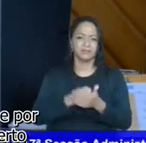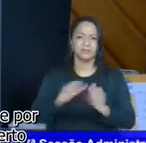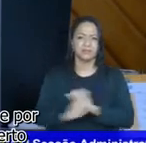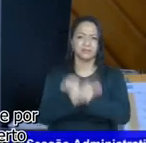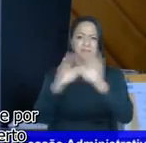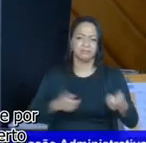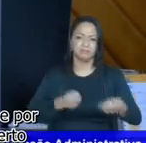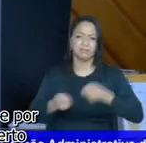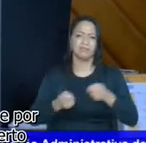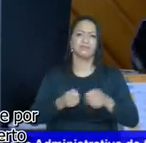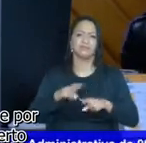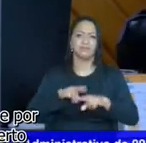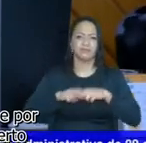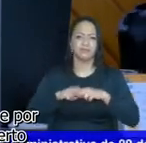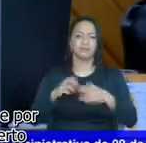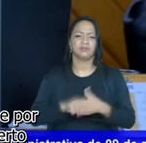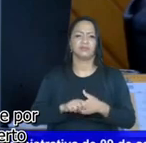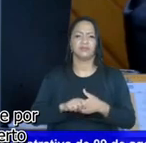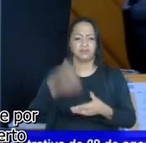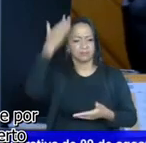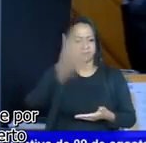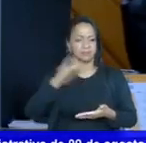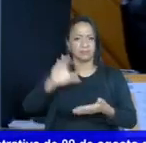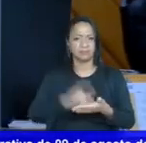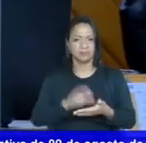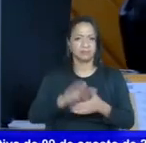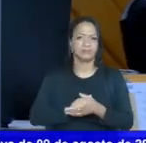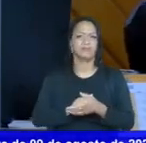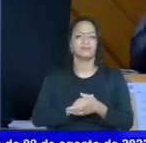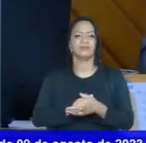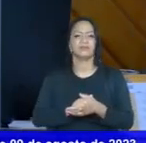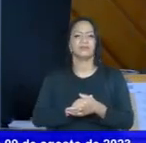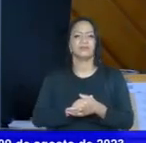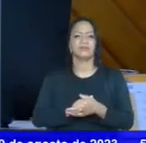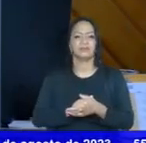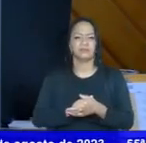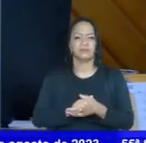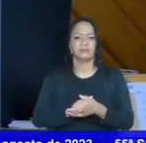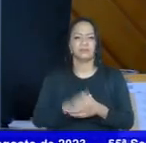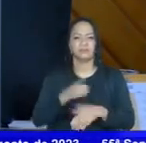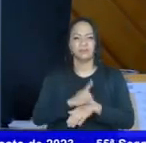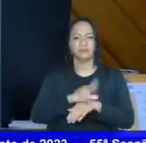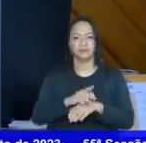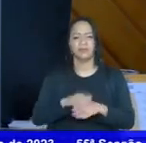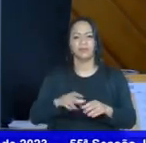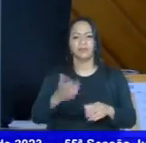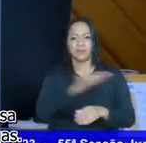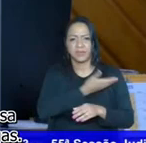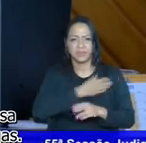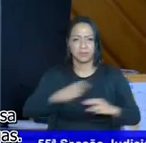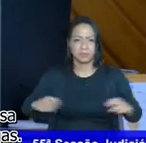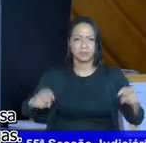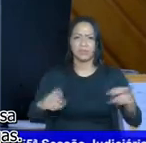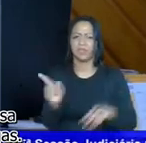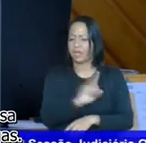transparência e controle, e por isso não é idônea a comprovar o gasto, doutor Gilberto, doutor Carmo, doutor Paulo, demais colegas, não